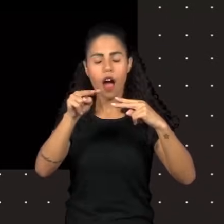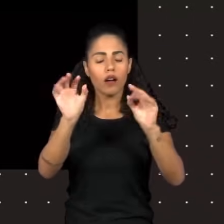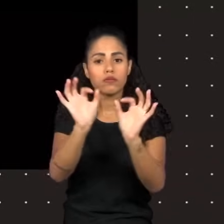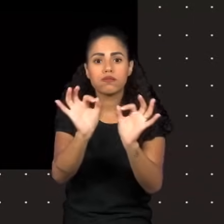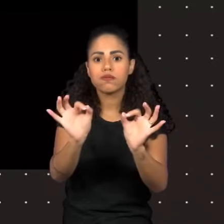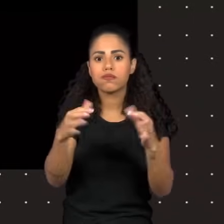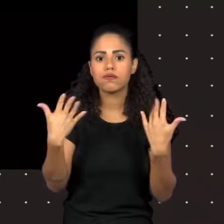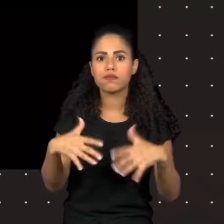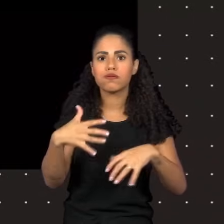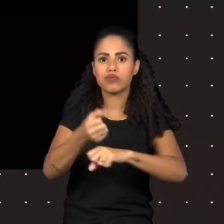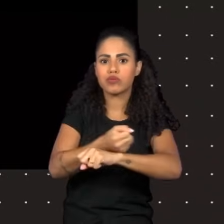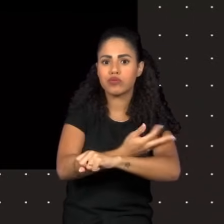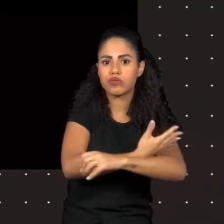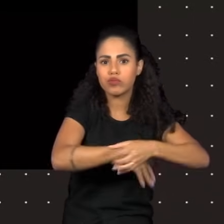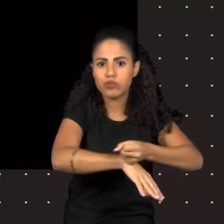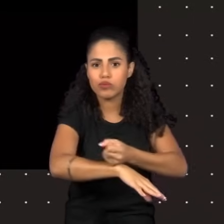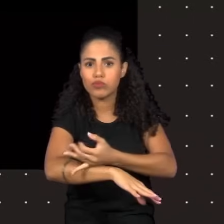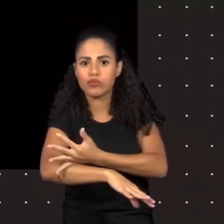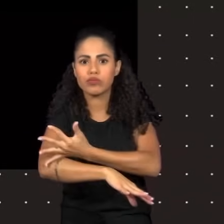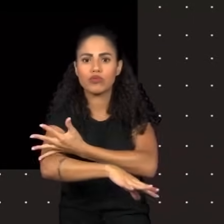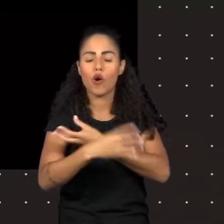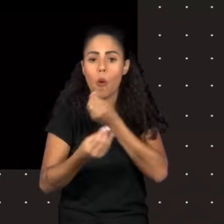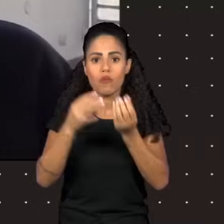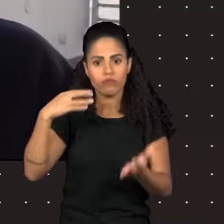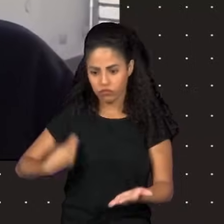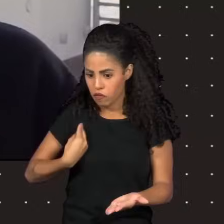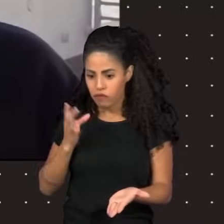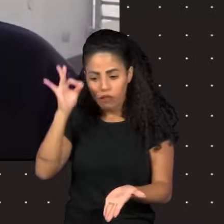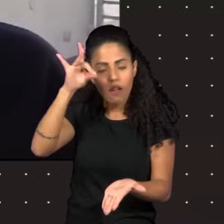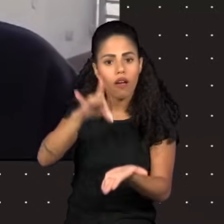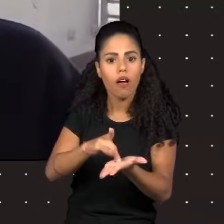Selma me trazia para realidades